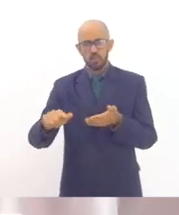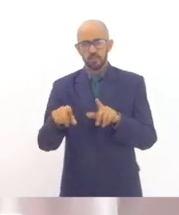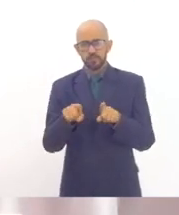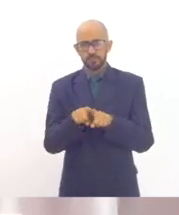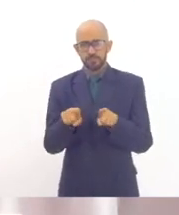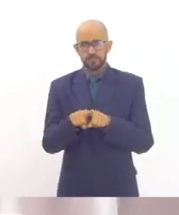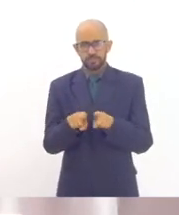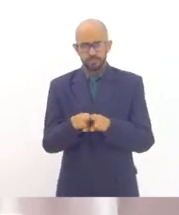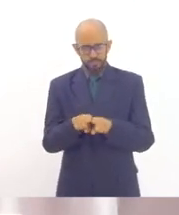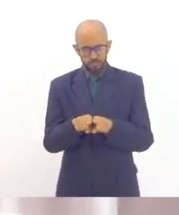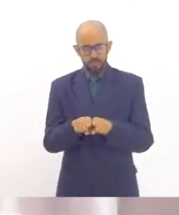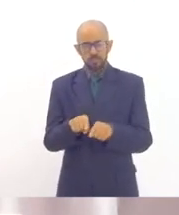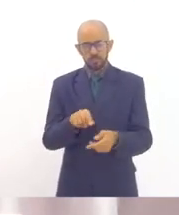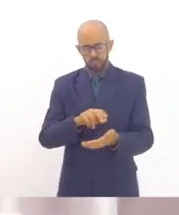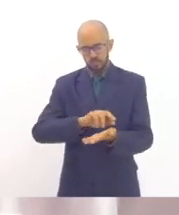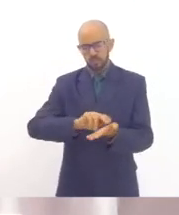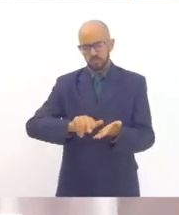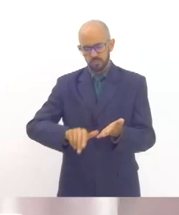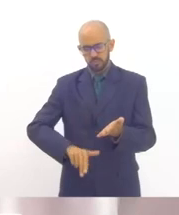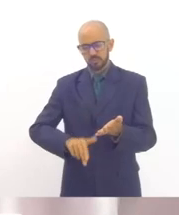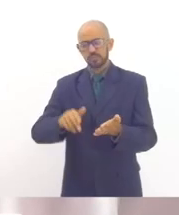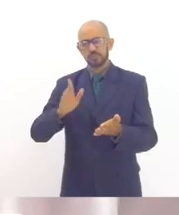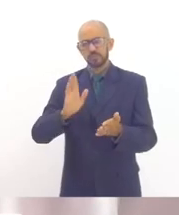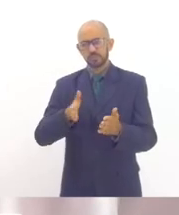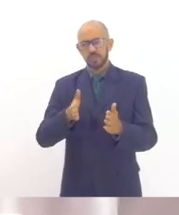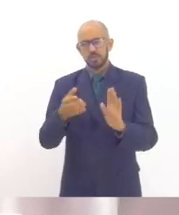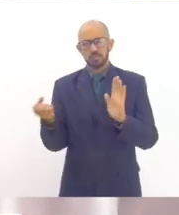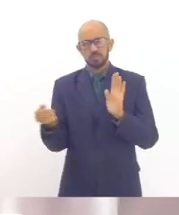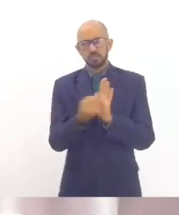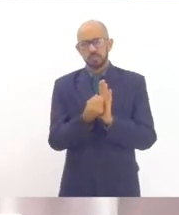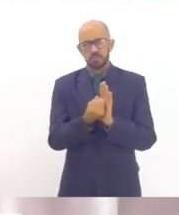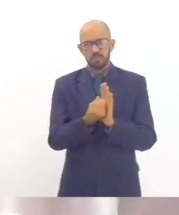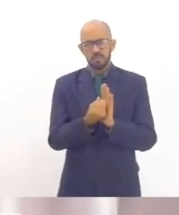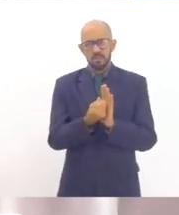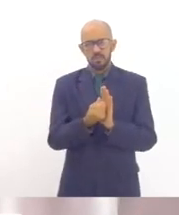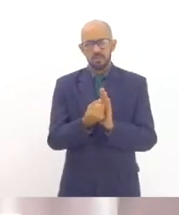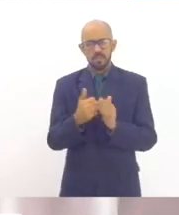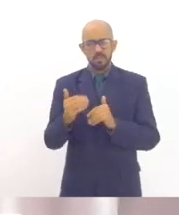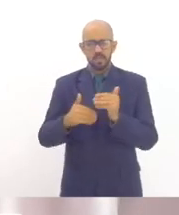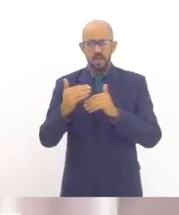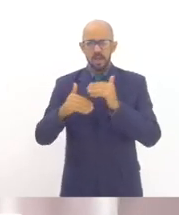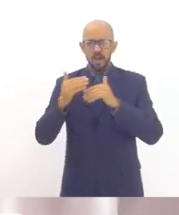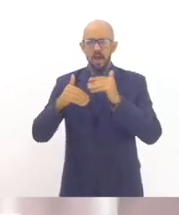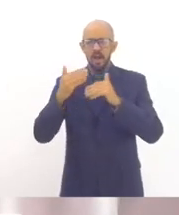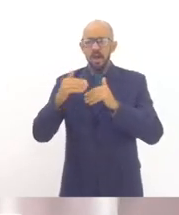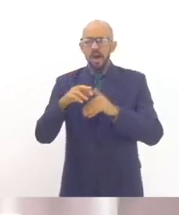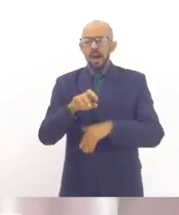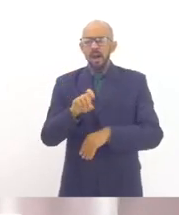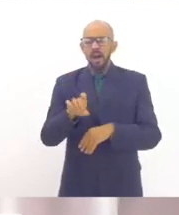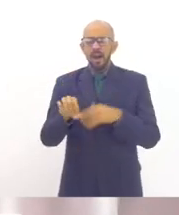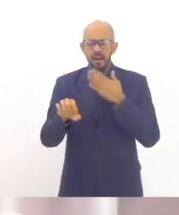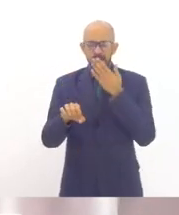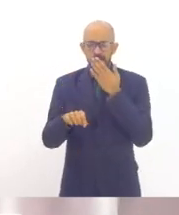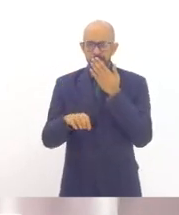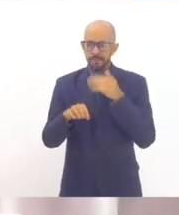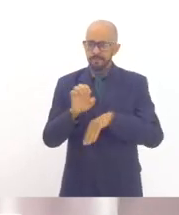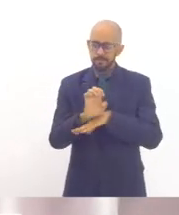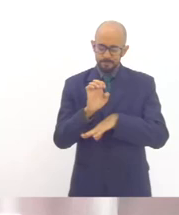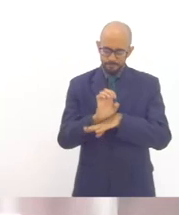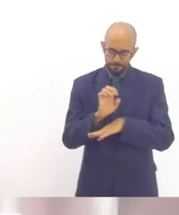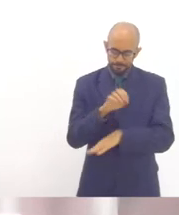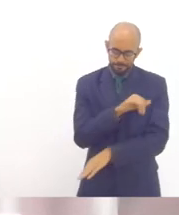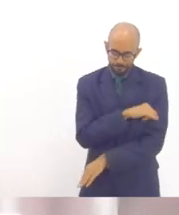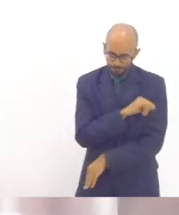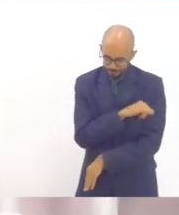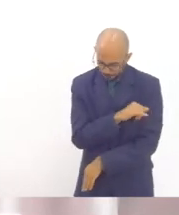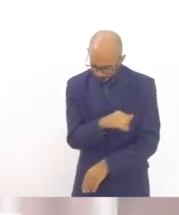uma pluralidade que, inclusive, já marcou boa parte da trajetória do ensino de línguas na rede estadual do Rio de Janeiro. Mas não se resume a